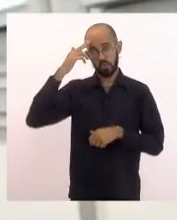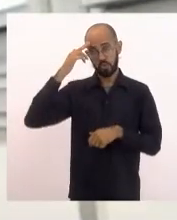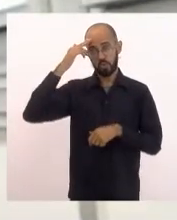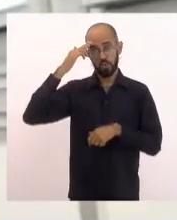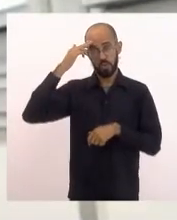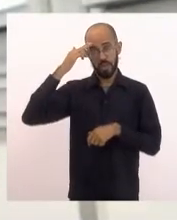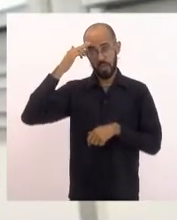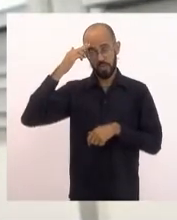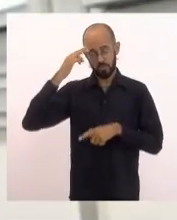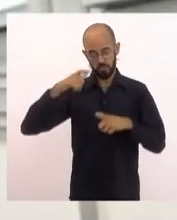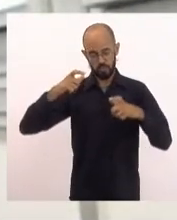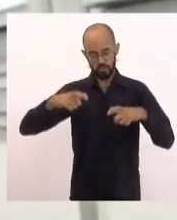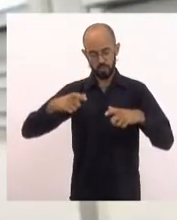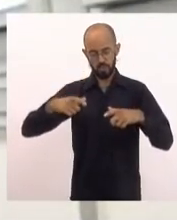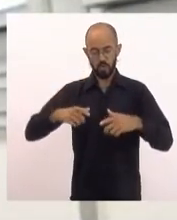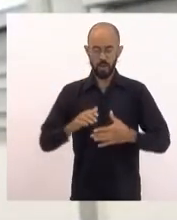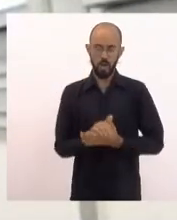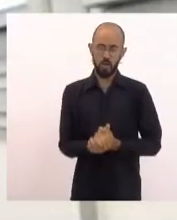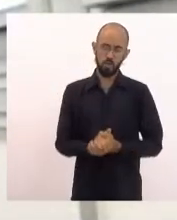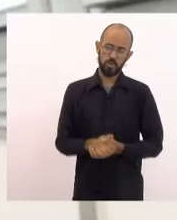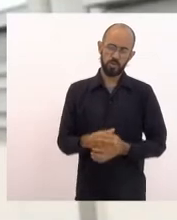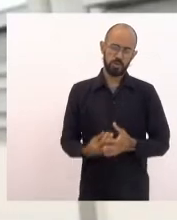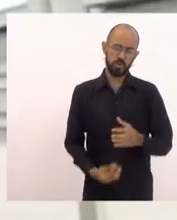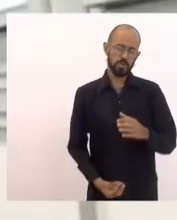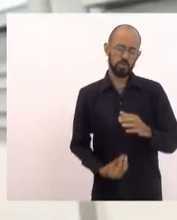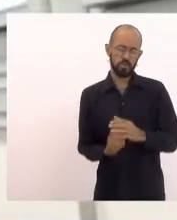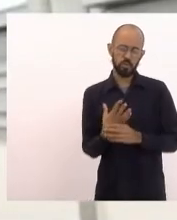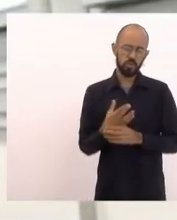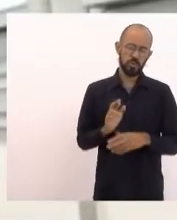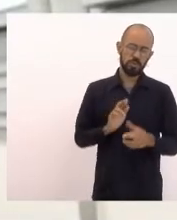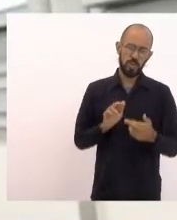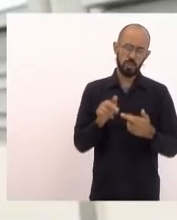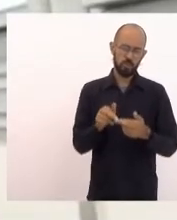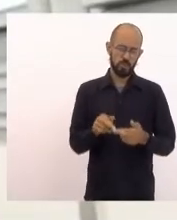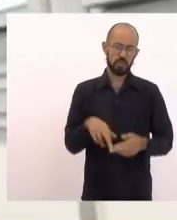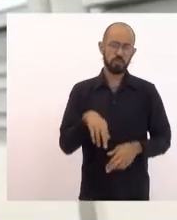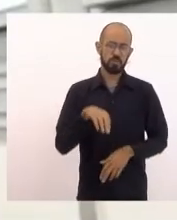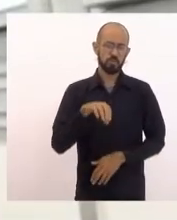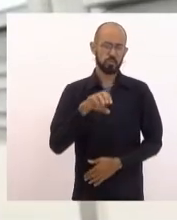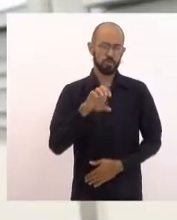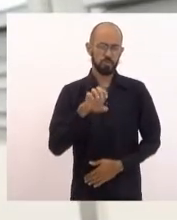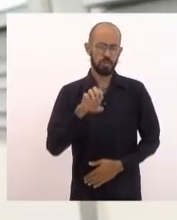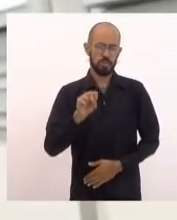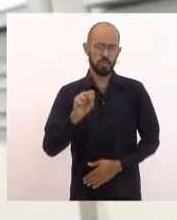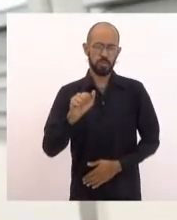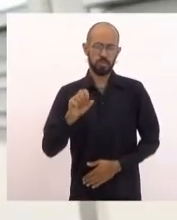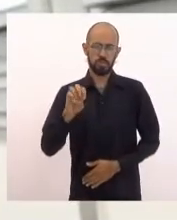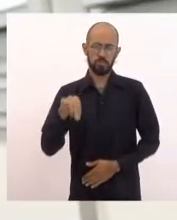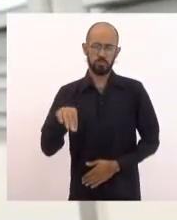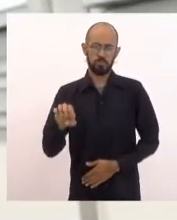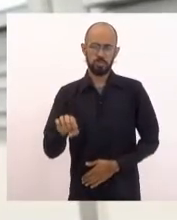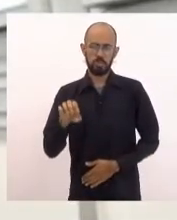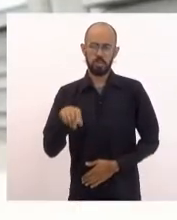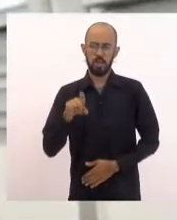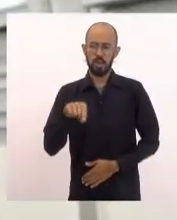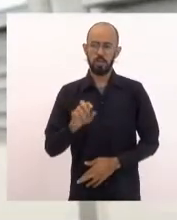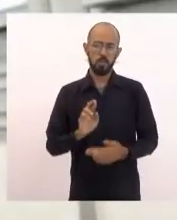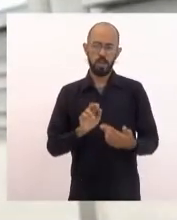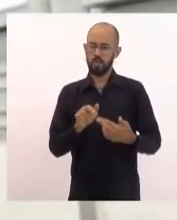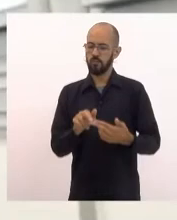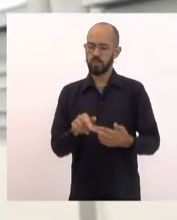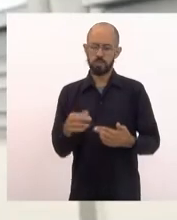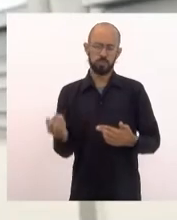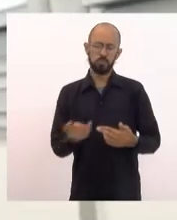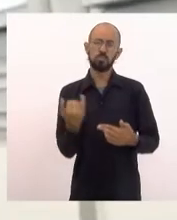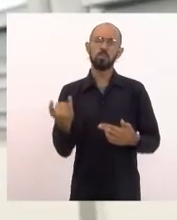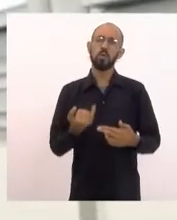teve esse sonho referendado por esse espaço, o CEASME. Então, é uma referência mínima mais do que